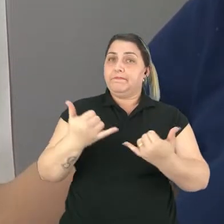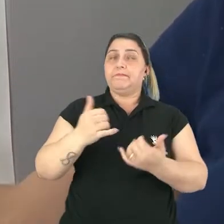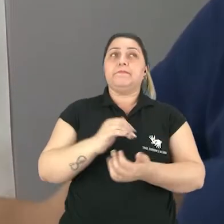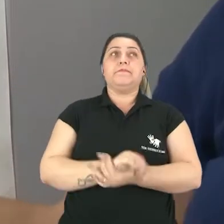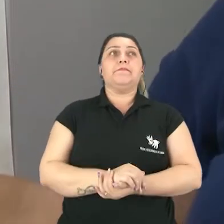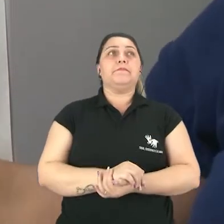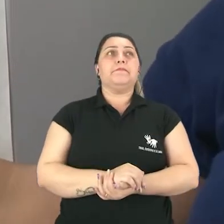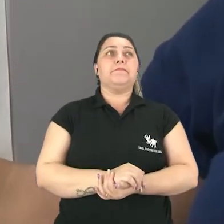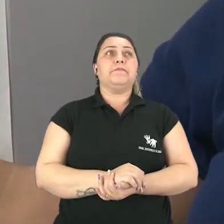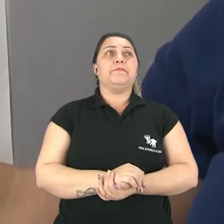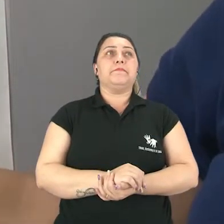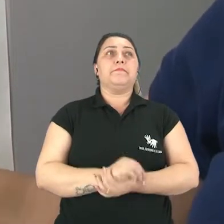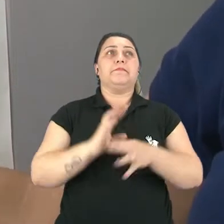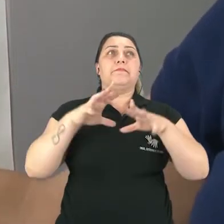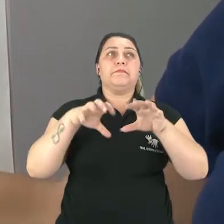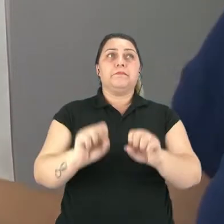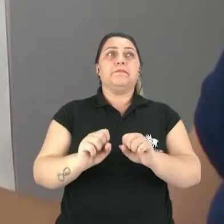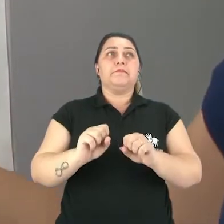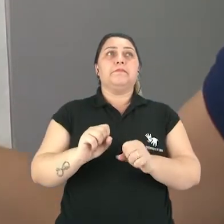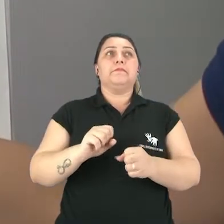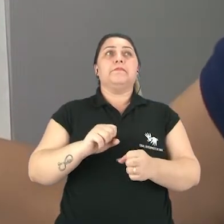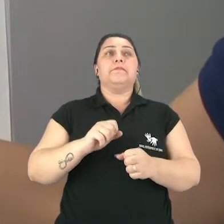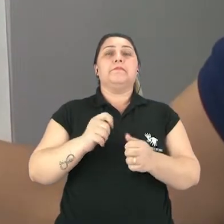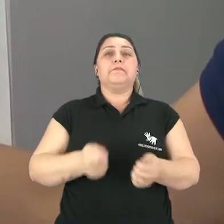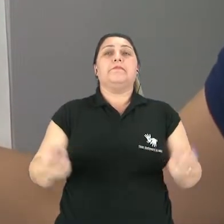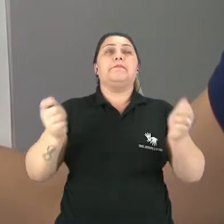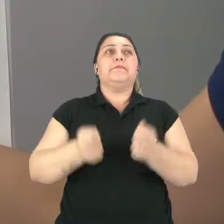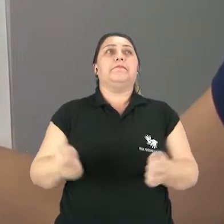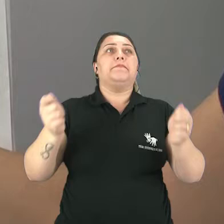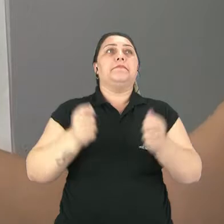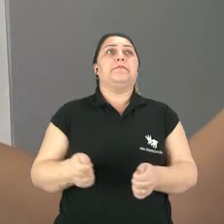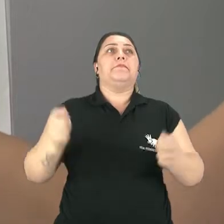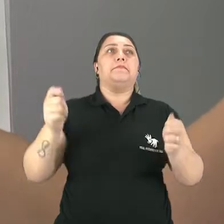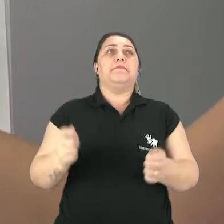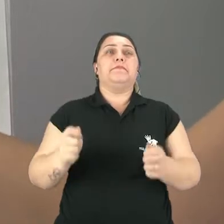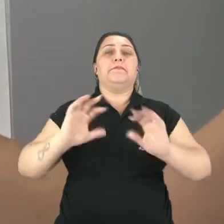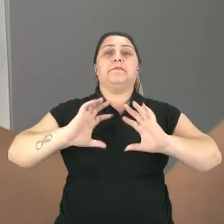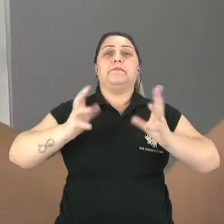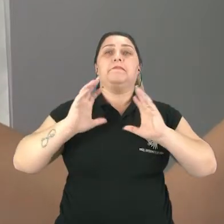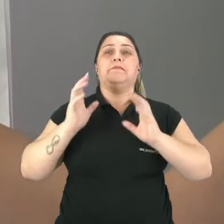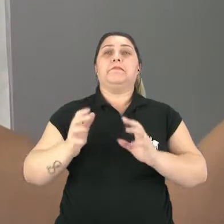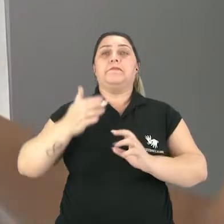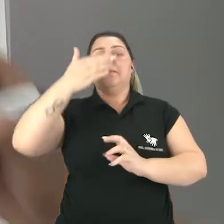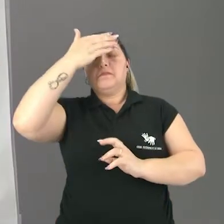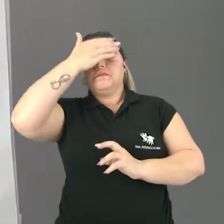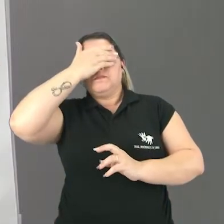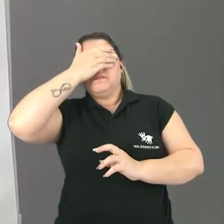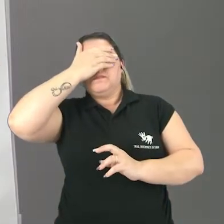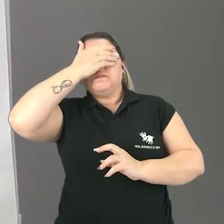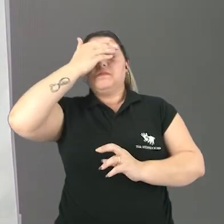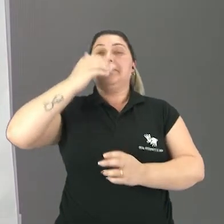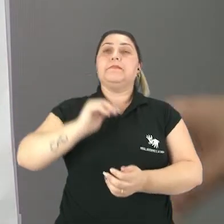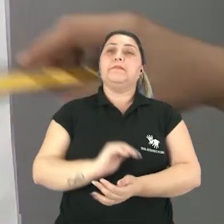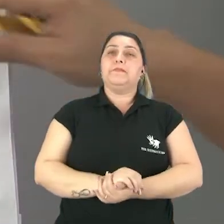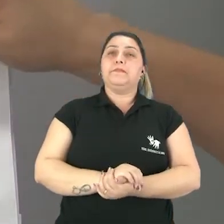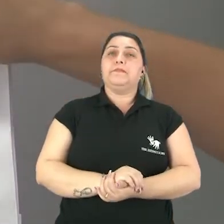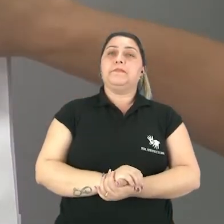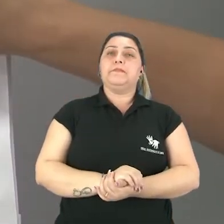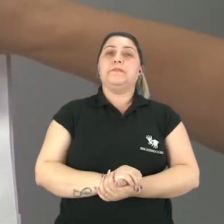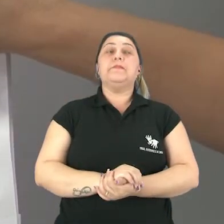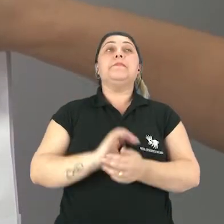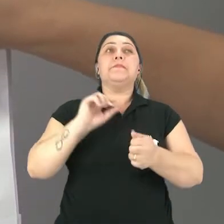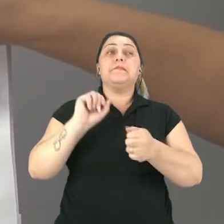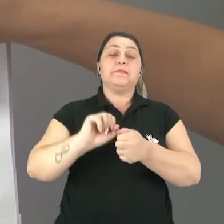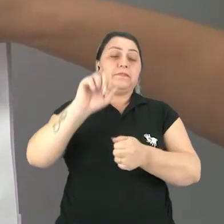só. Pega-pega, pular corda, jogar bola e cobra cega. Então, ela